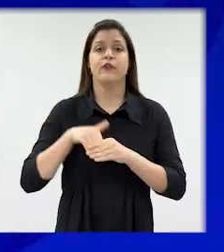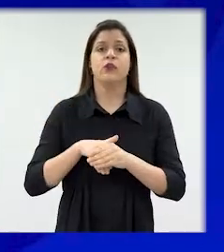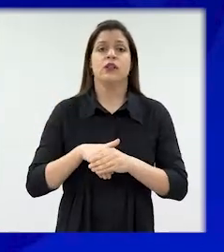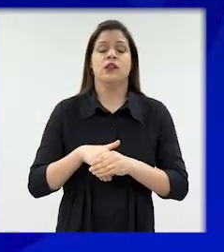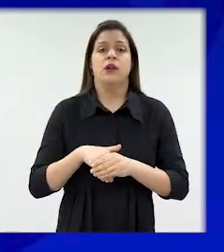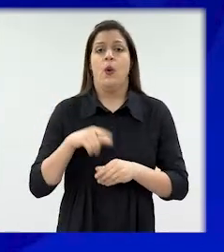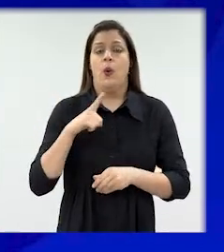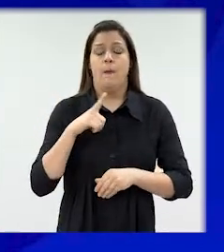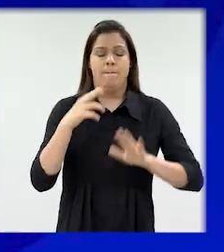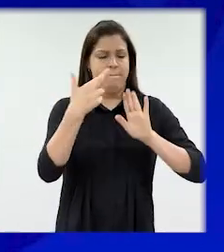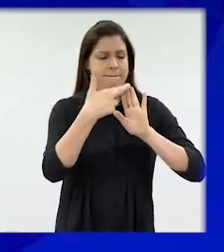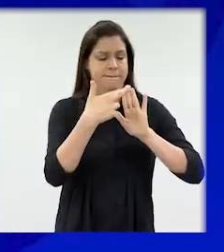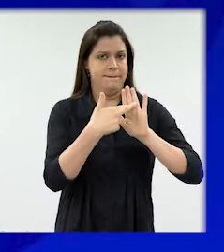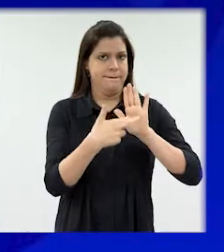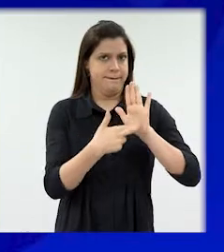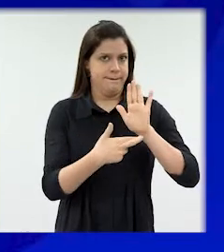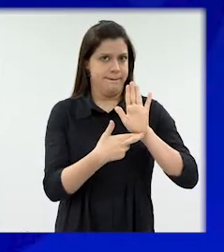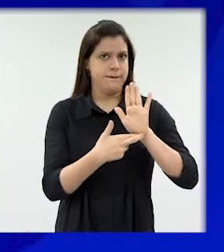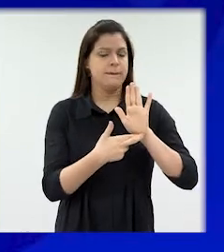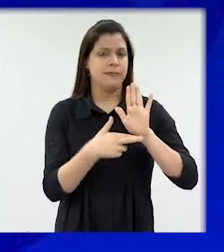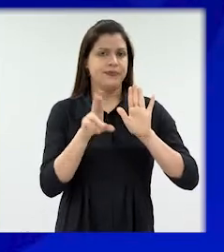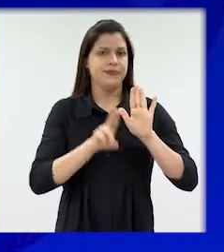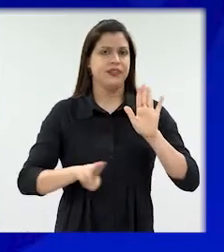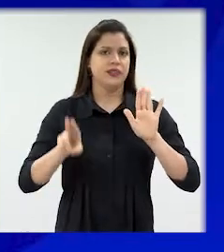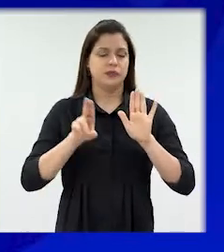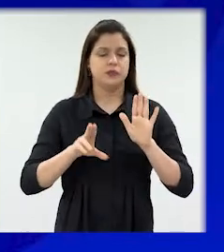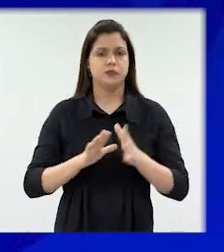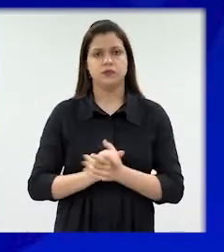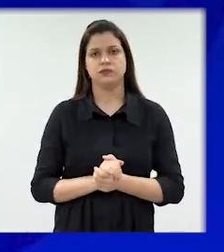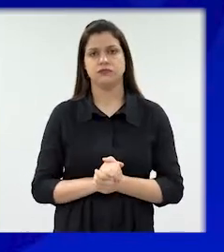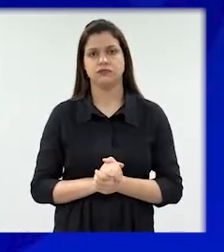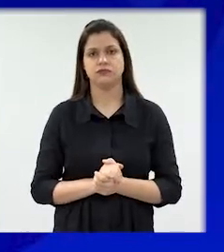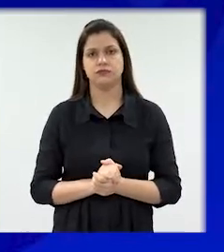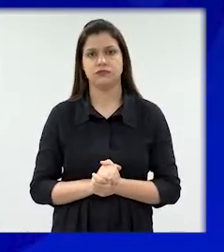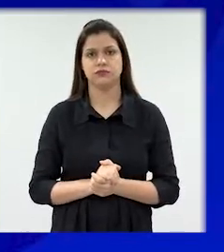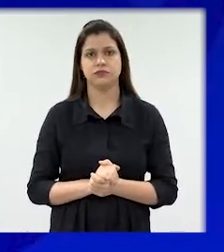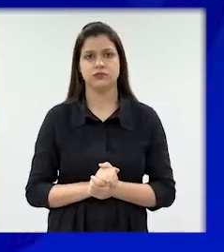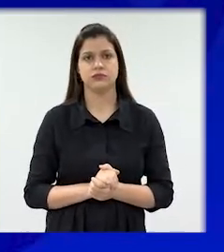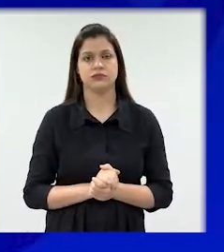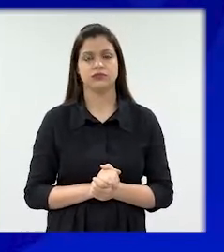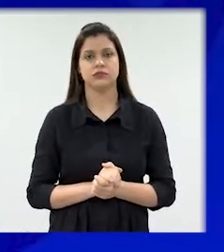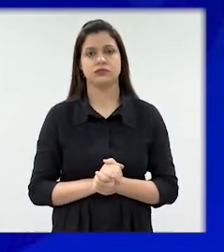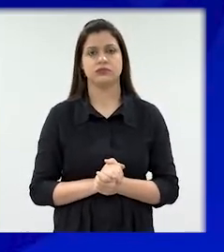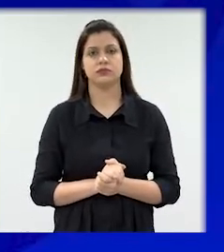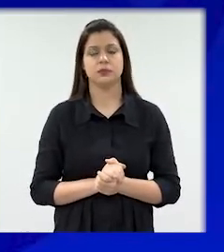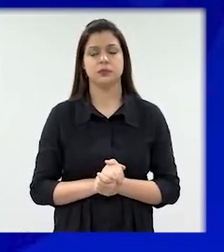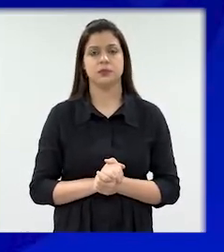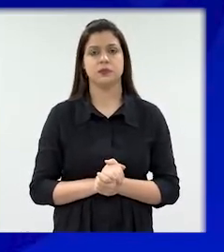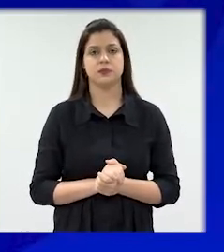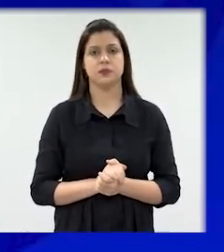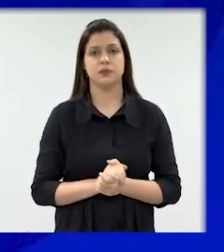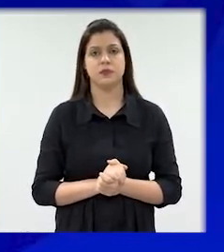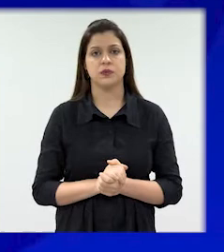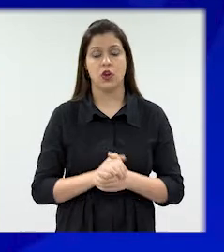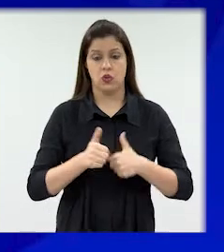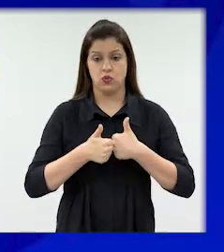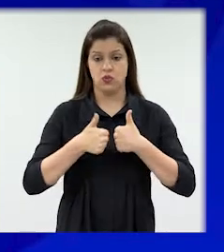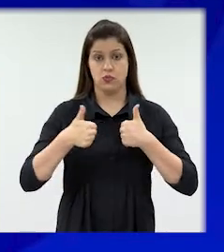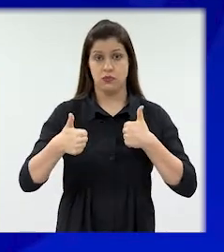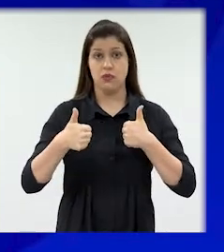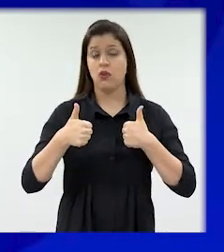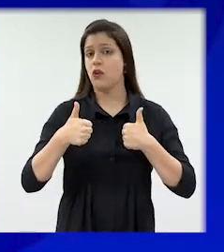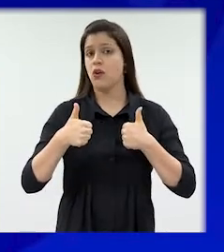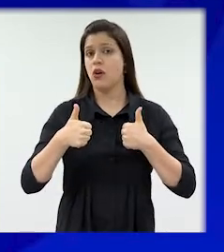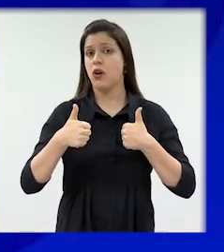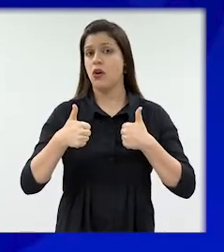Então, há uma série de medidas aí que têm sido adotadas pelo Tribunal Superior Eleitoral. Uma delas, até ontem à noite, é